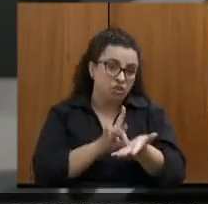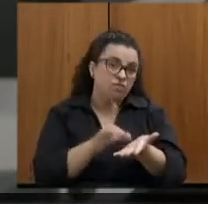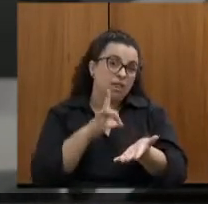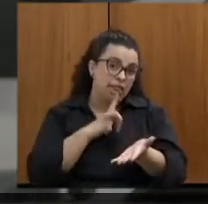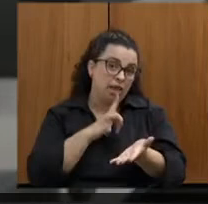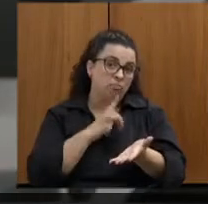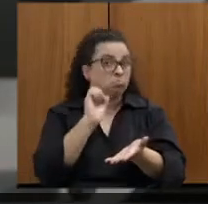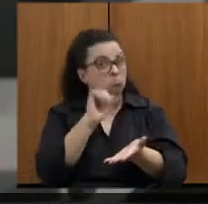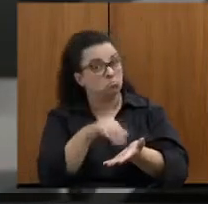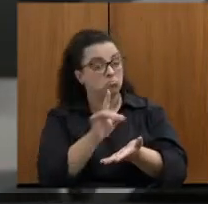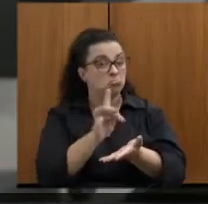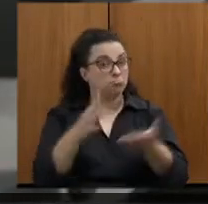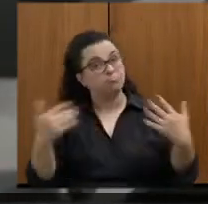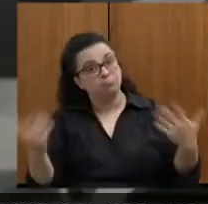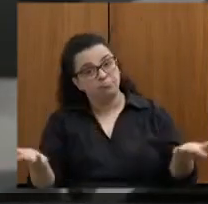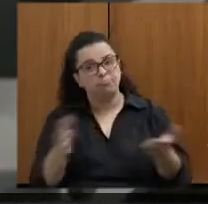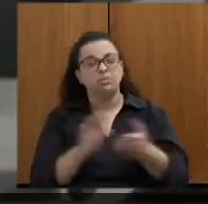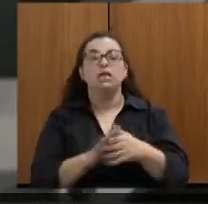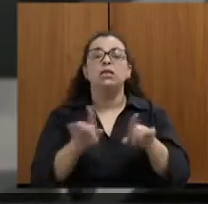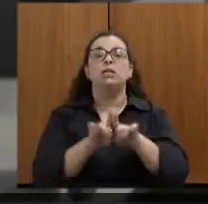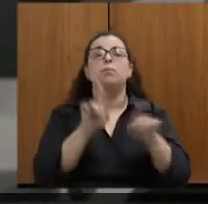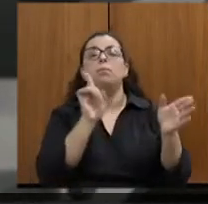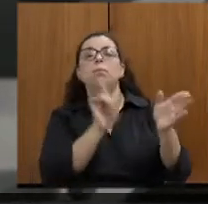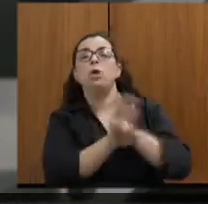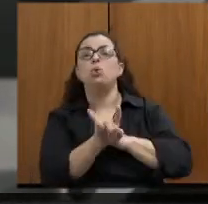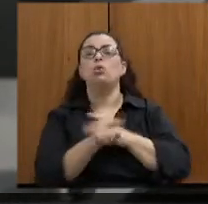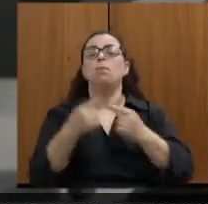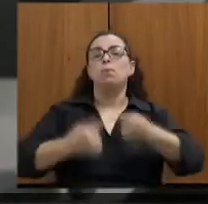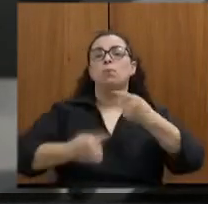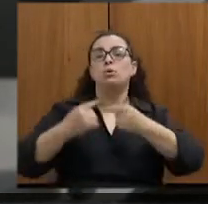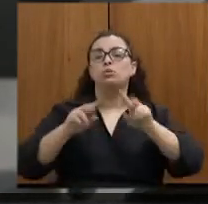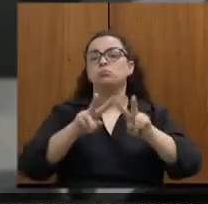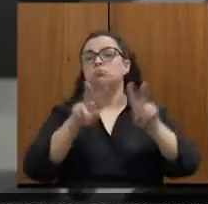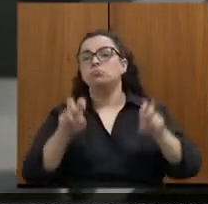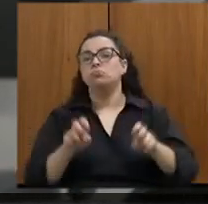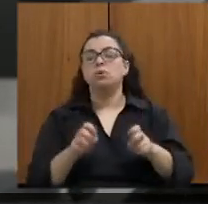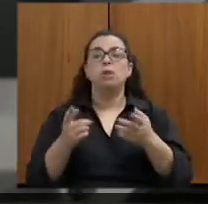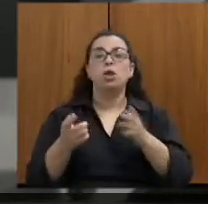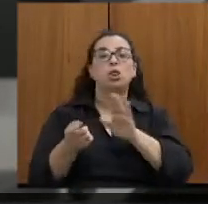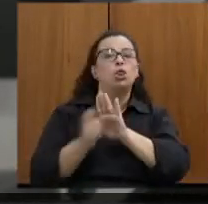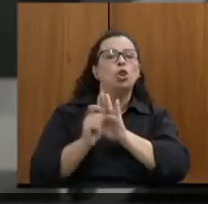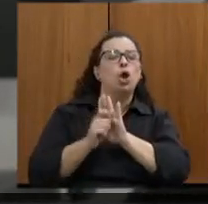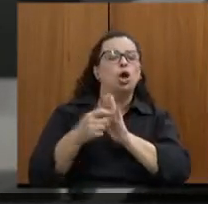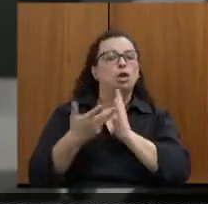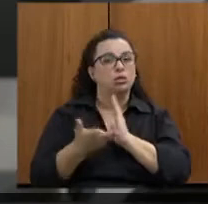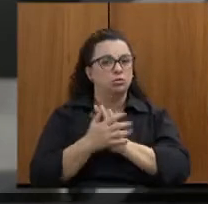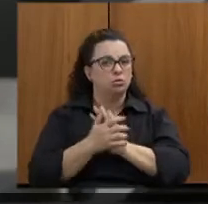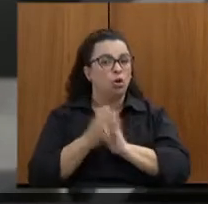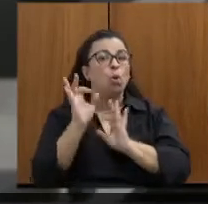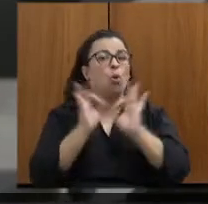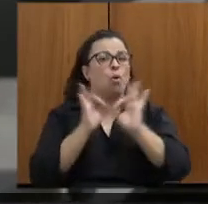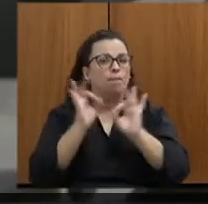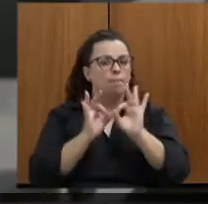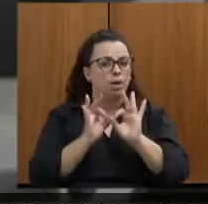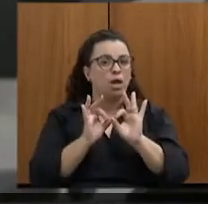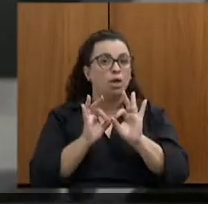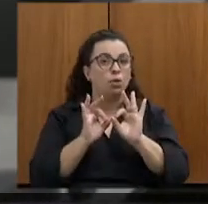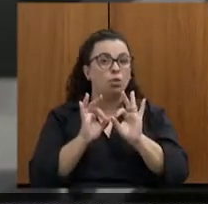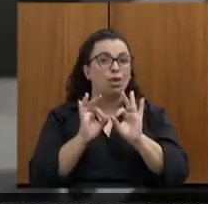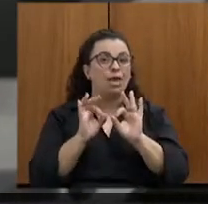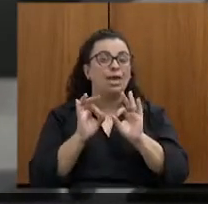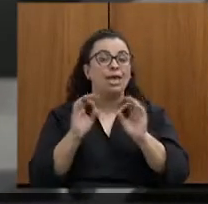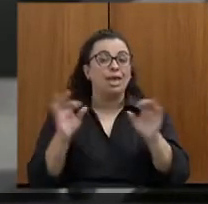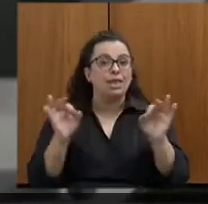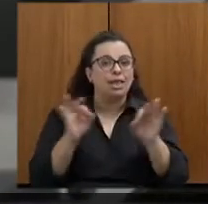Saber sobre política sobre drogas. O plano integrado ele está sendo implementado, eu acompanhei o